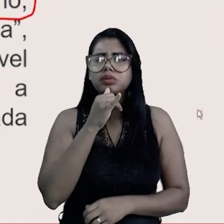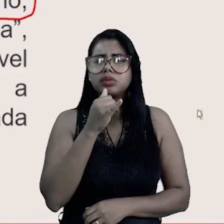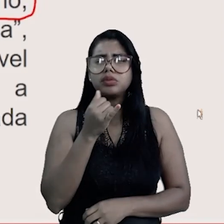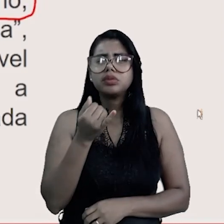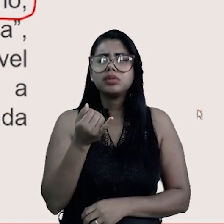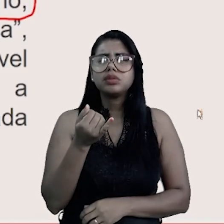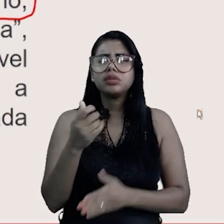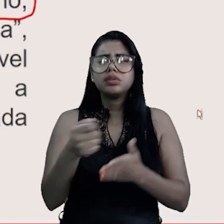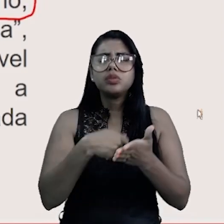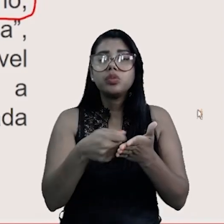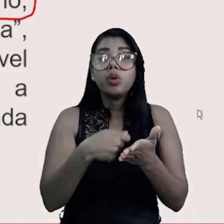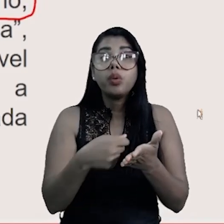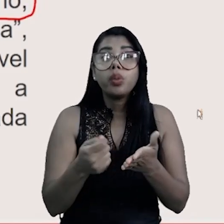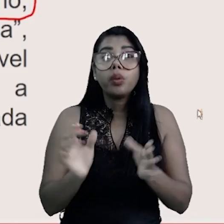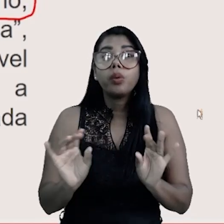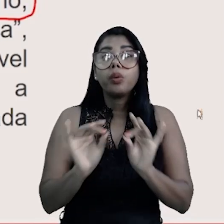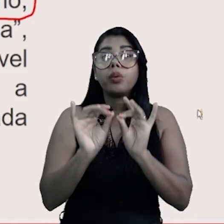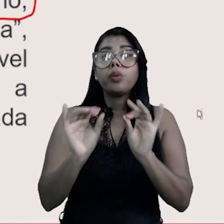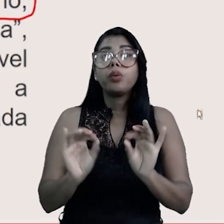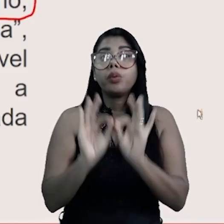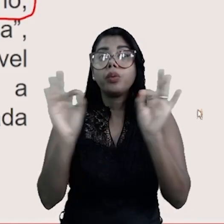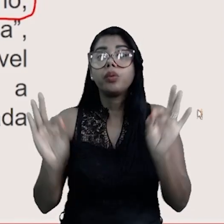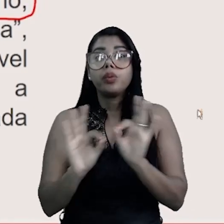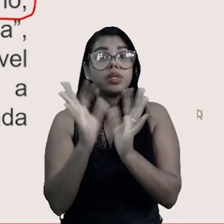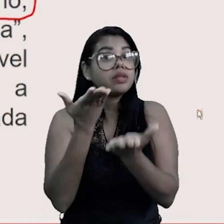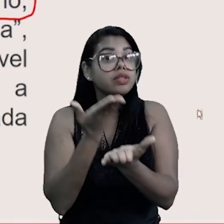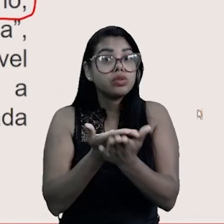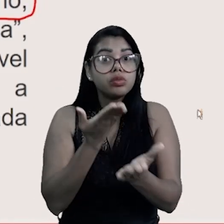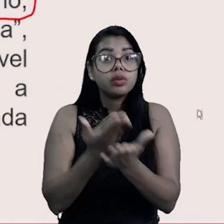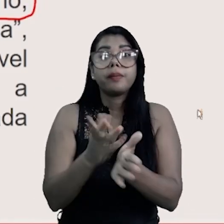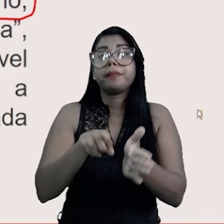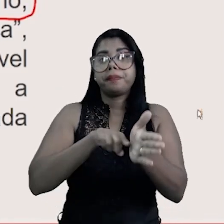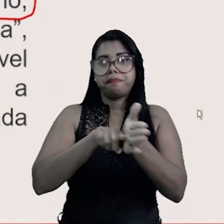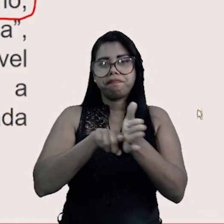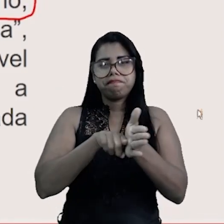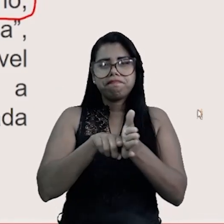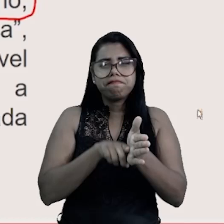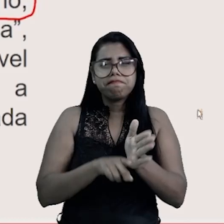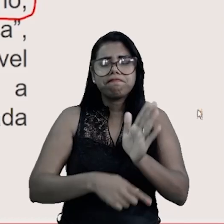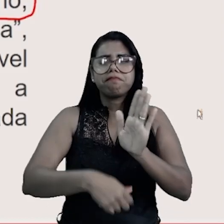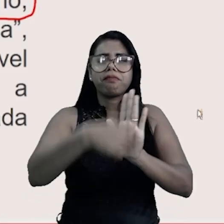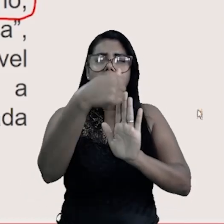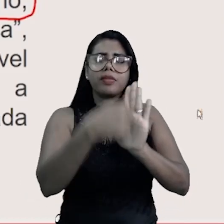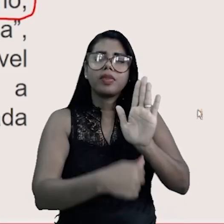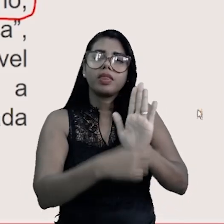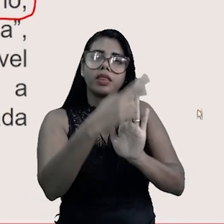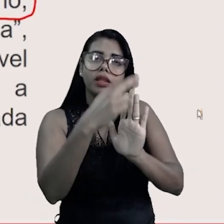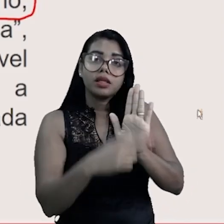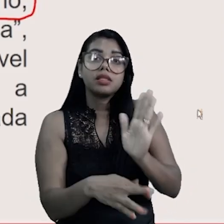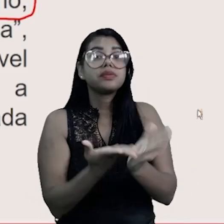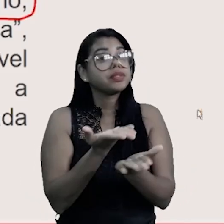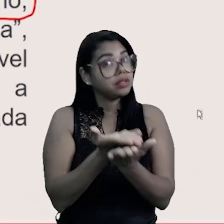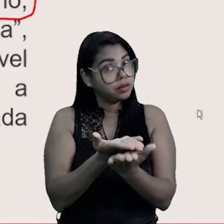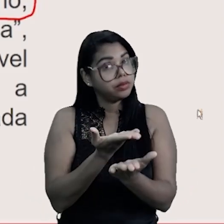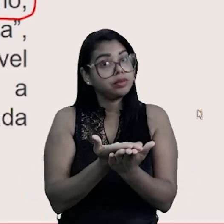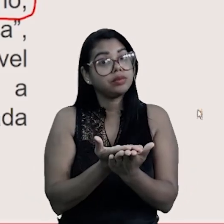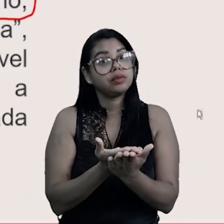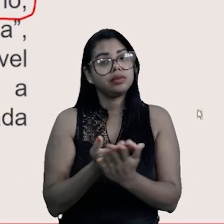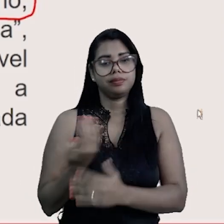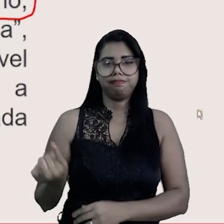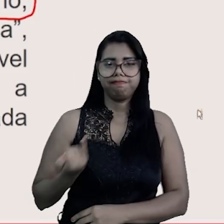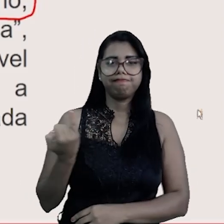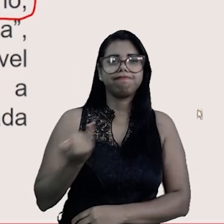Então aí você vai estudar, você vai pesquisar, porque a redação, você estuda a redação, você tem que estudar. Você precisa estudar,